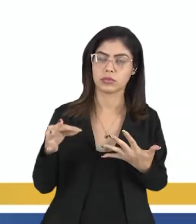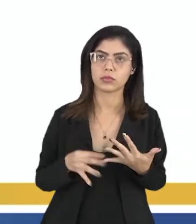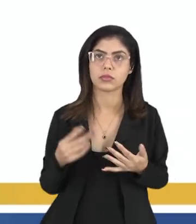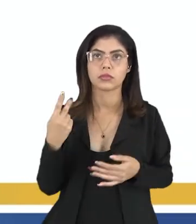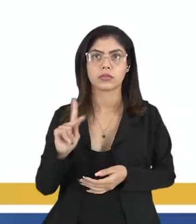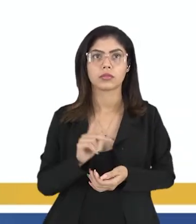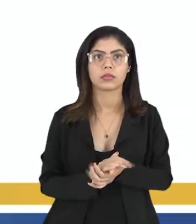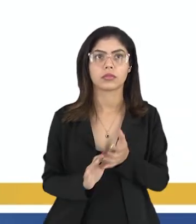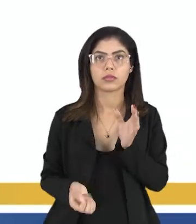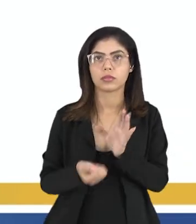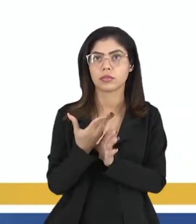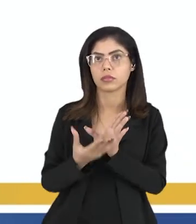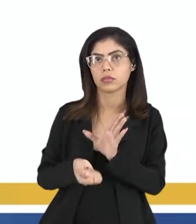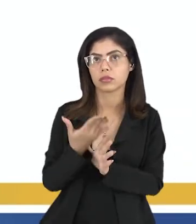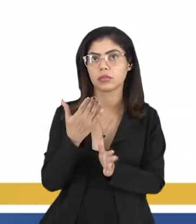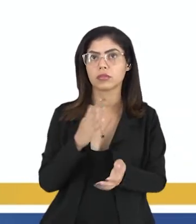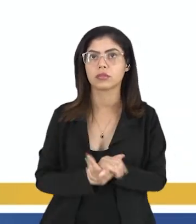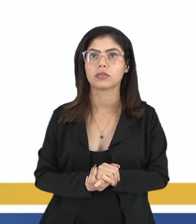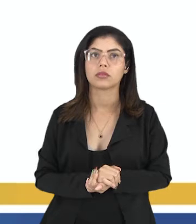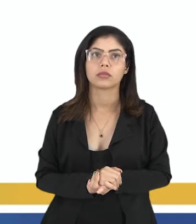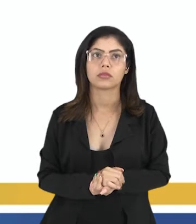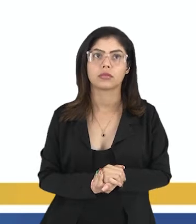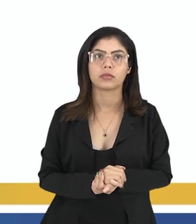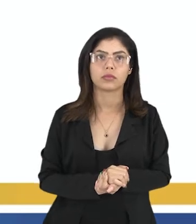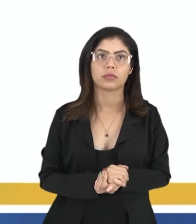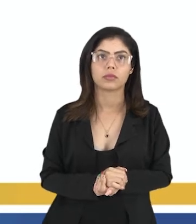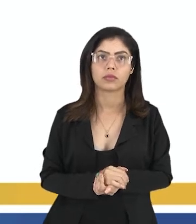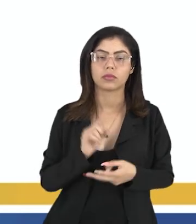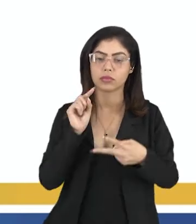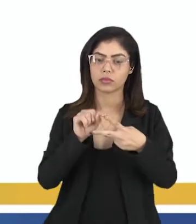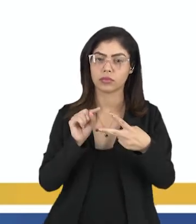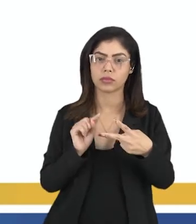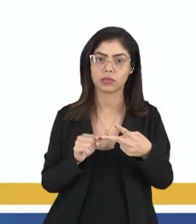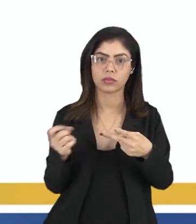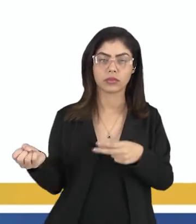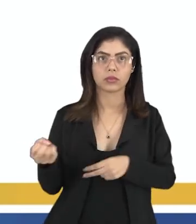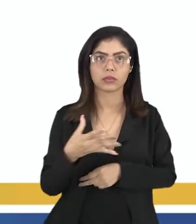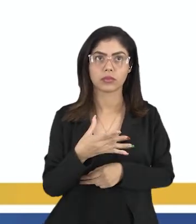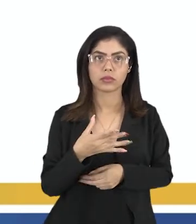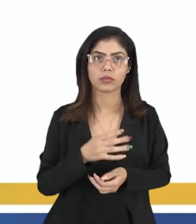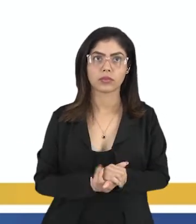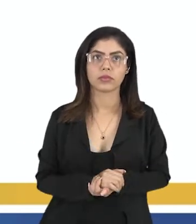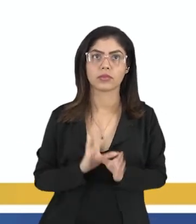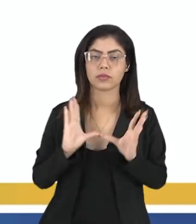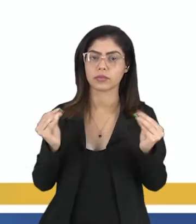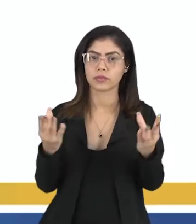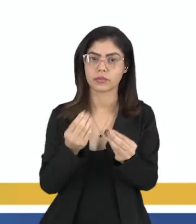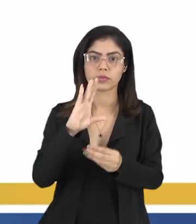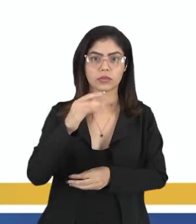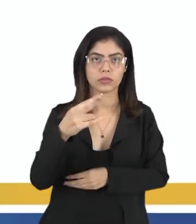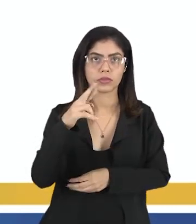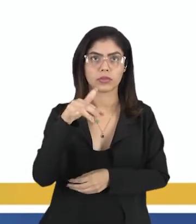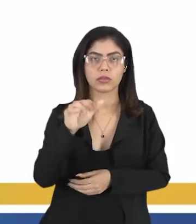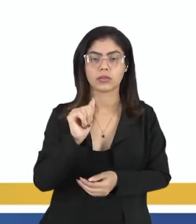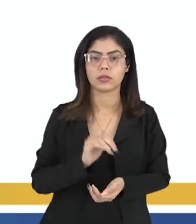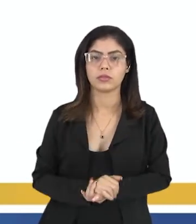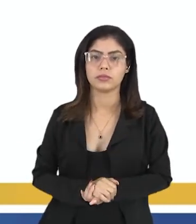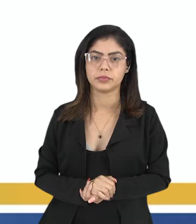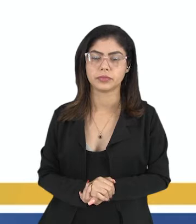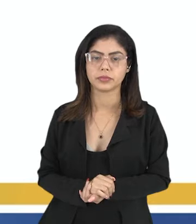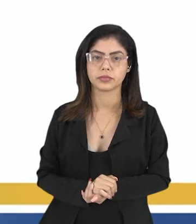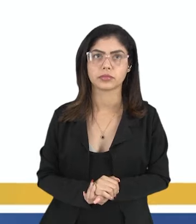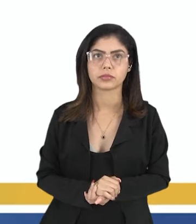um dos seus elementos químicos e produzindo, formando novas substâncias